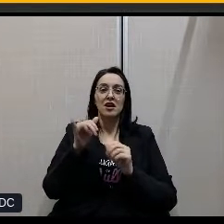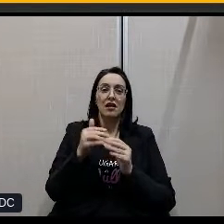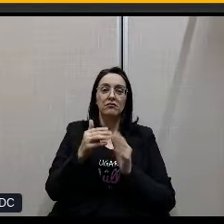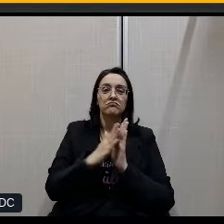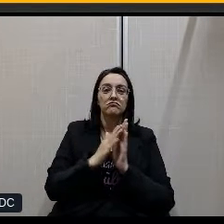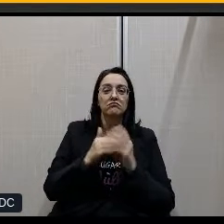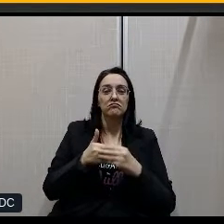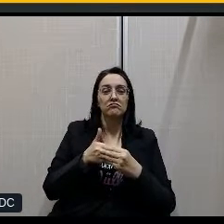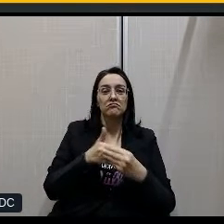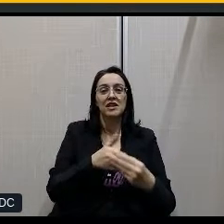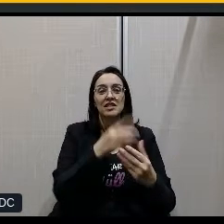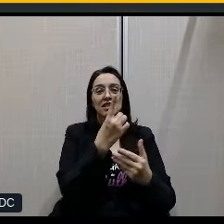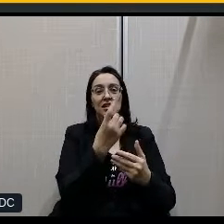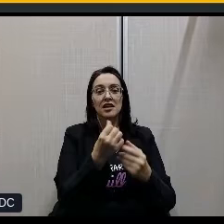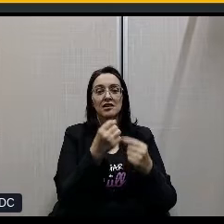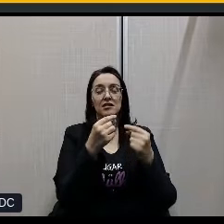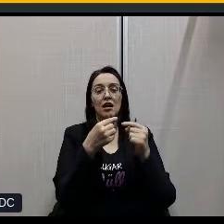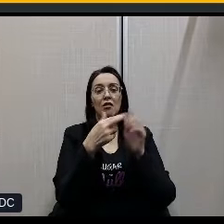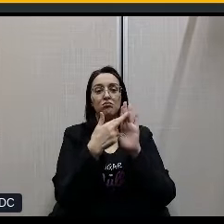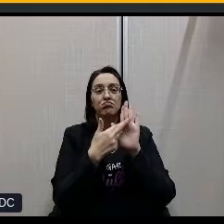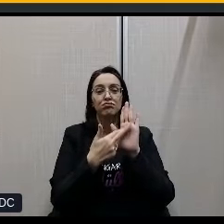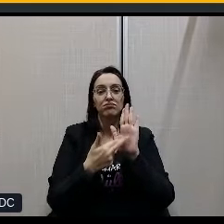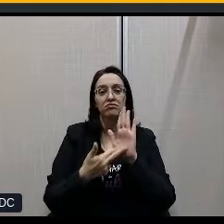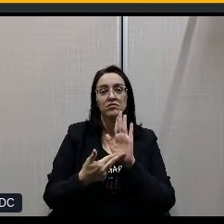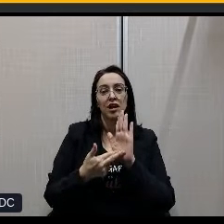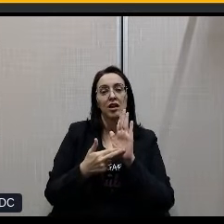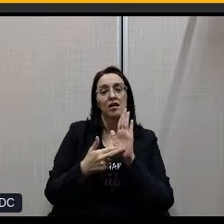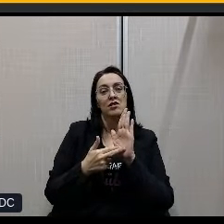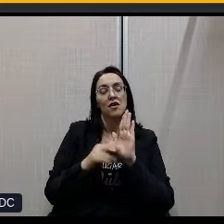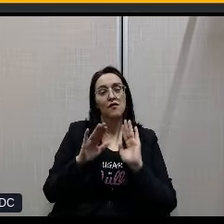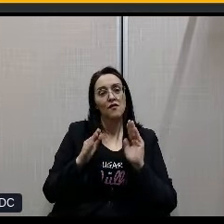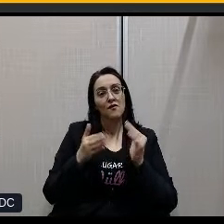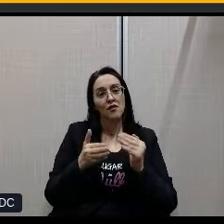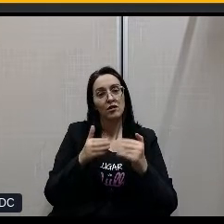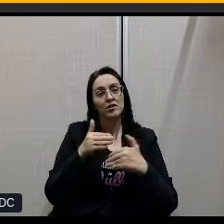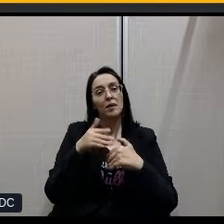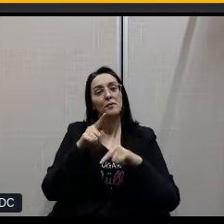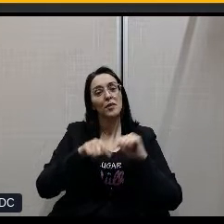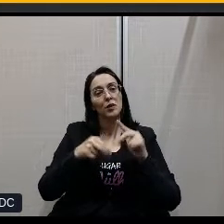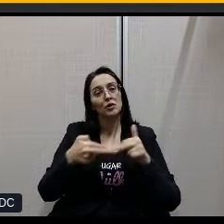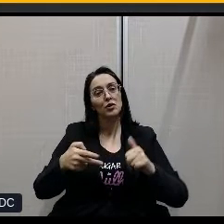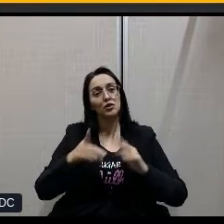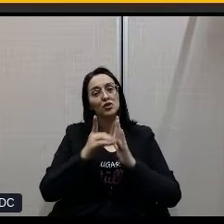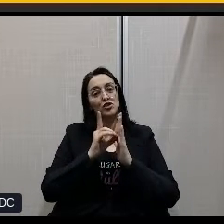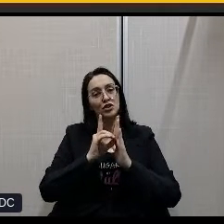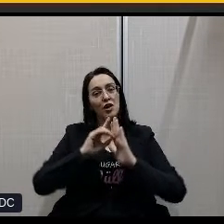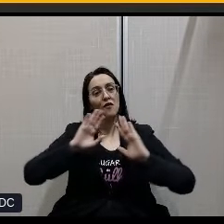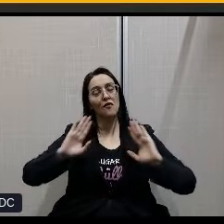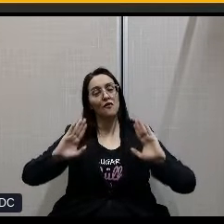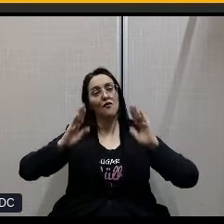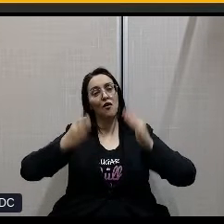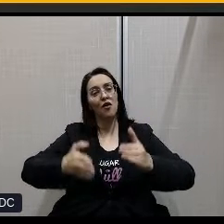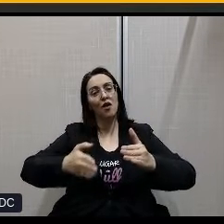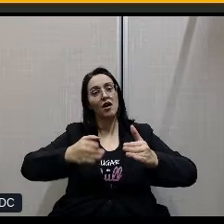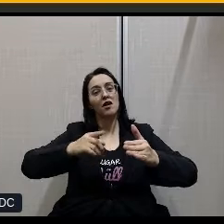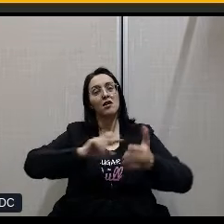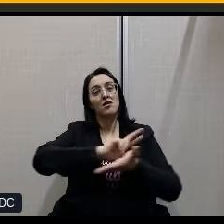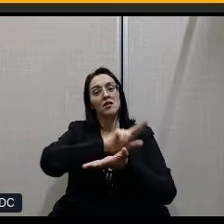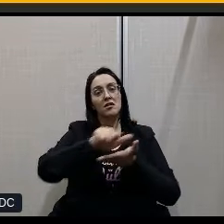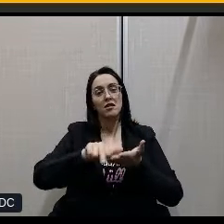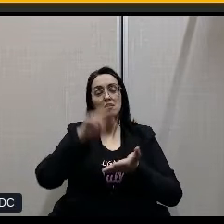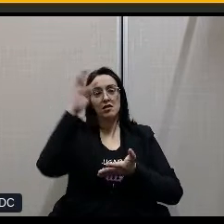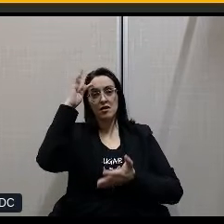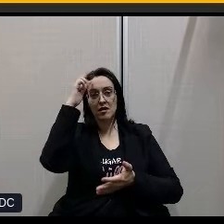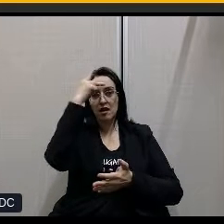16 recomendações para nortear o desenvolvimento de produtos digitais, focando em aspectos do